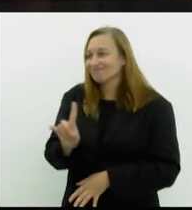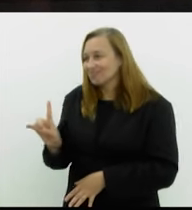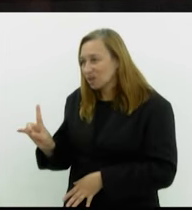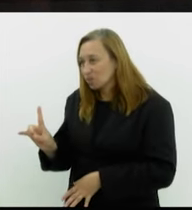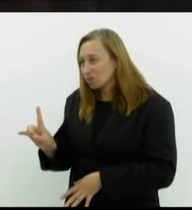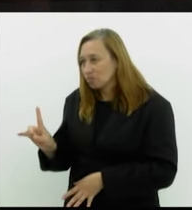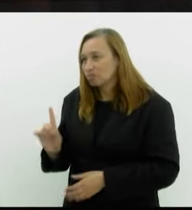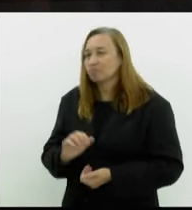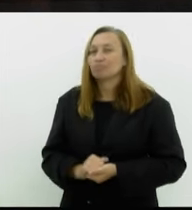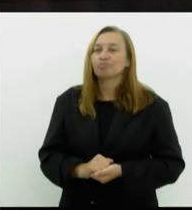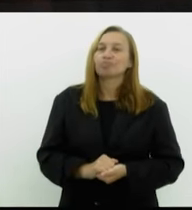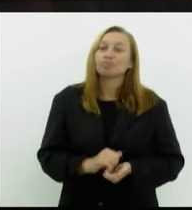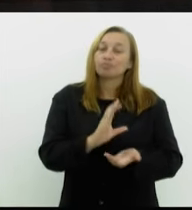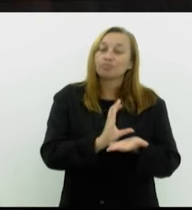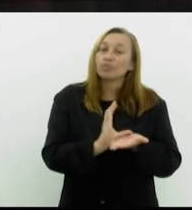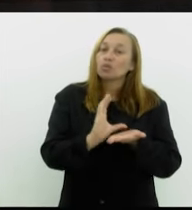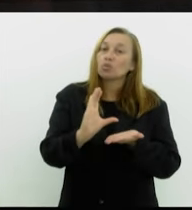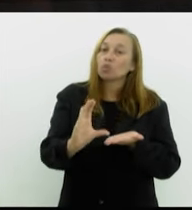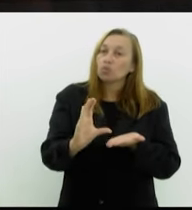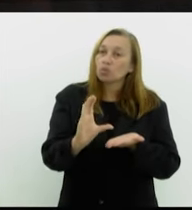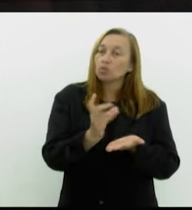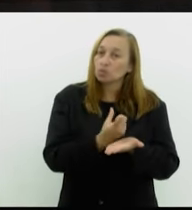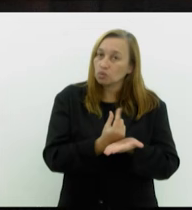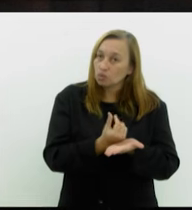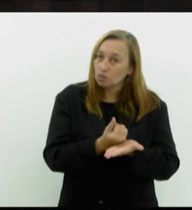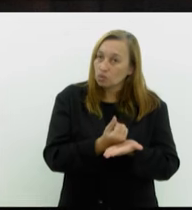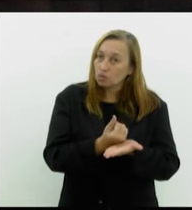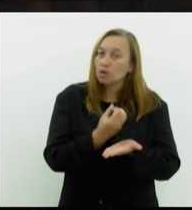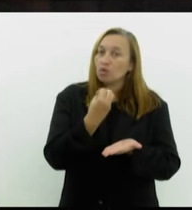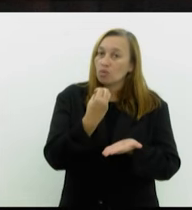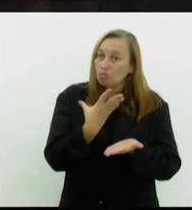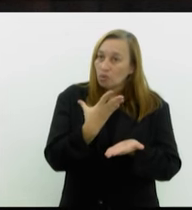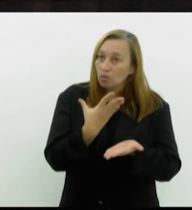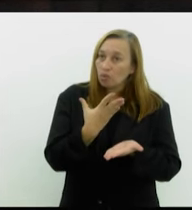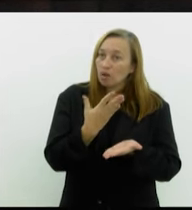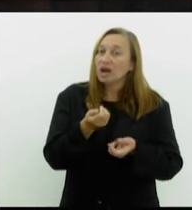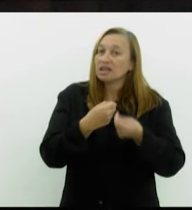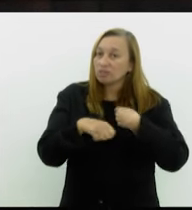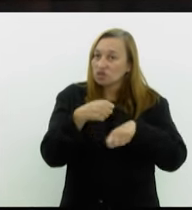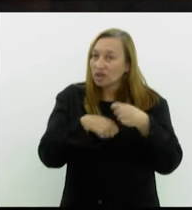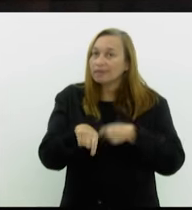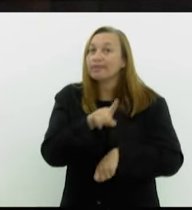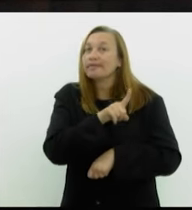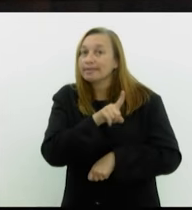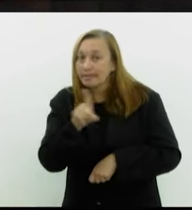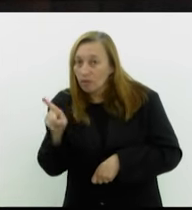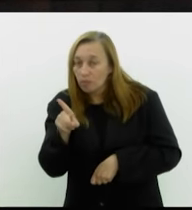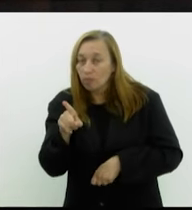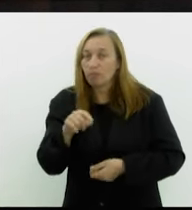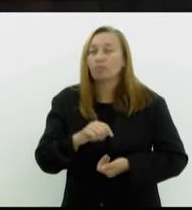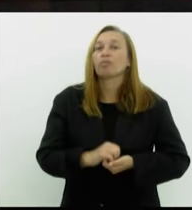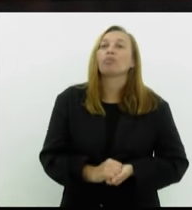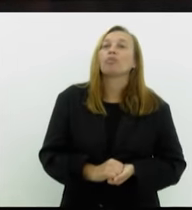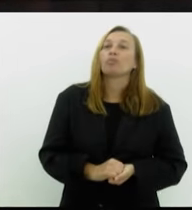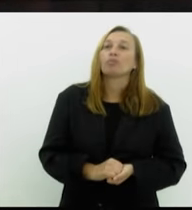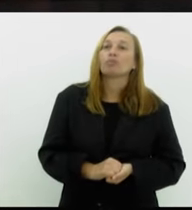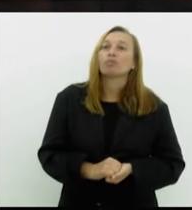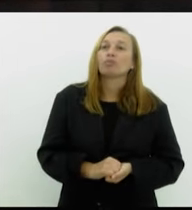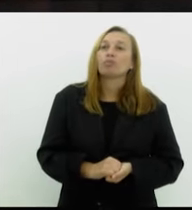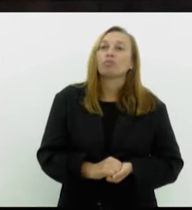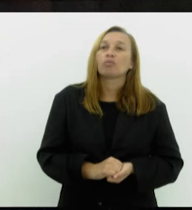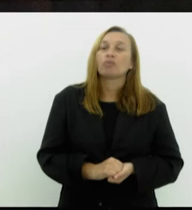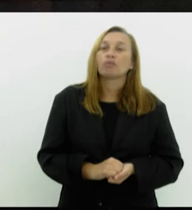Os recursos advindos foram bem aplicados? Não. O caixa